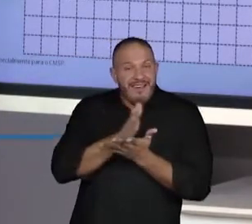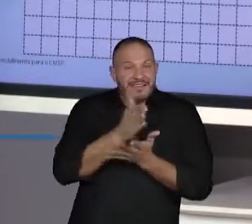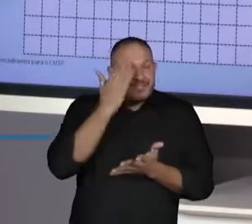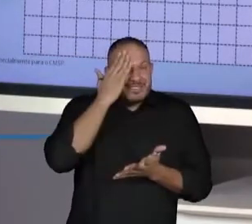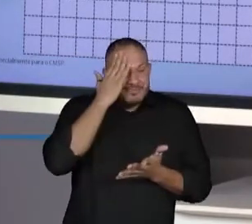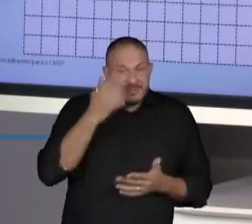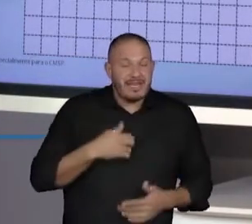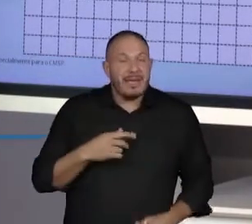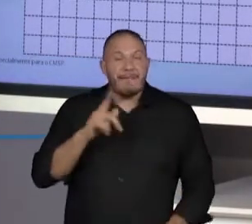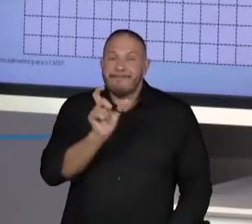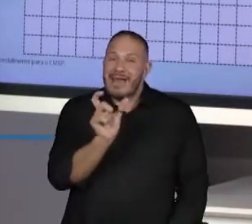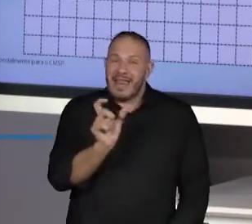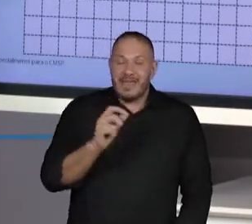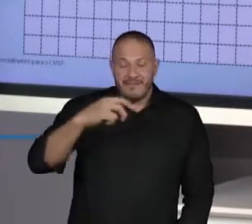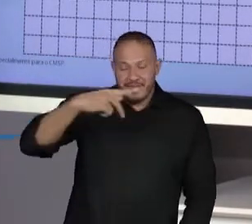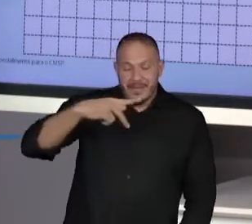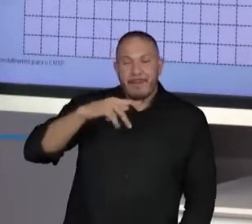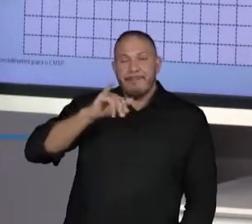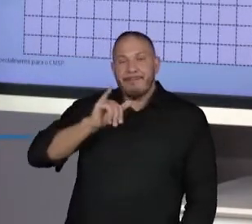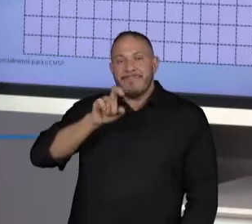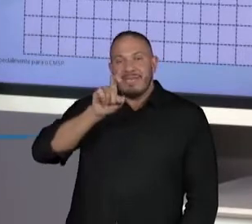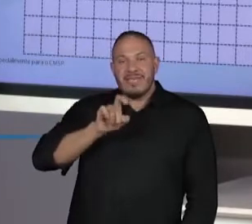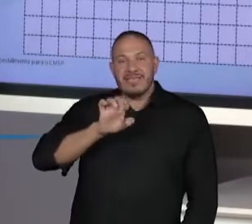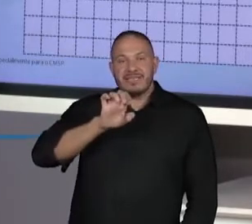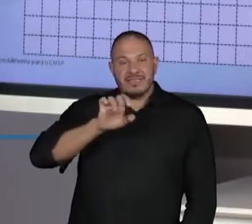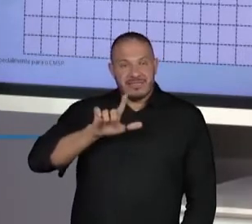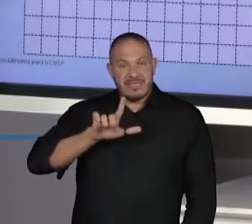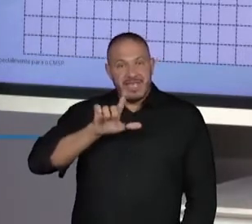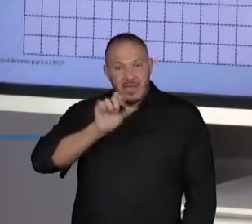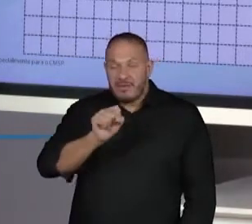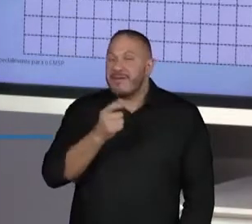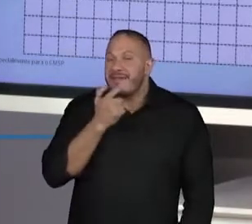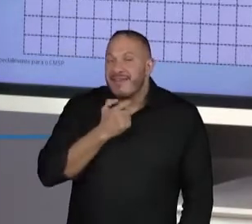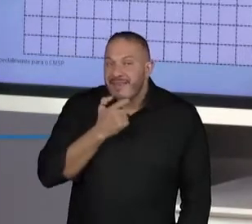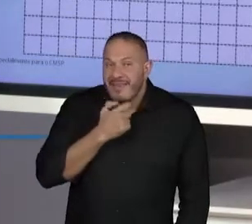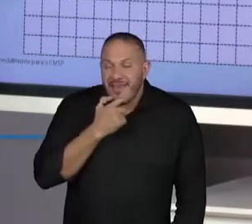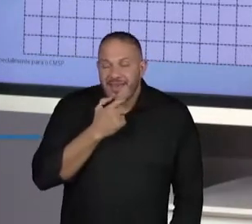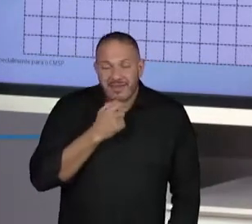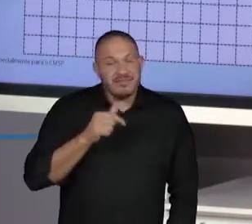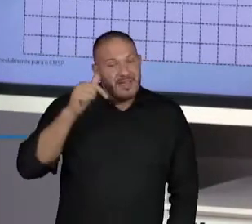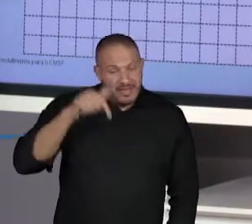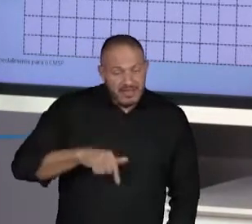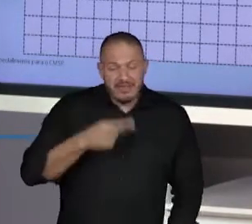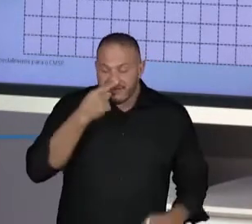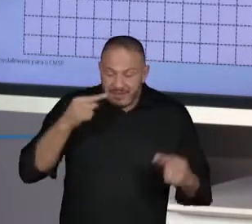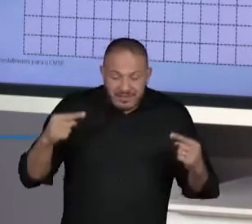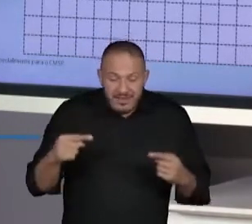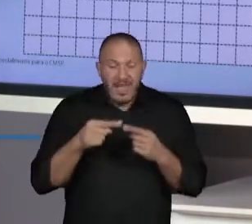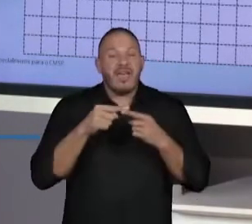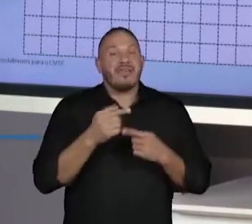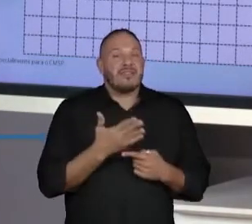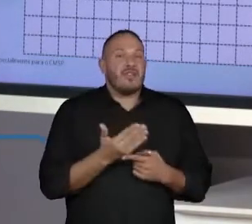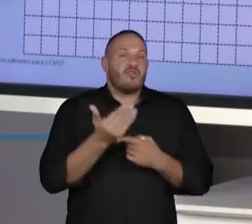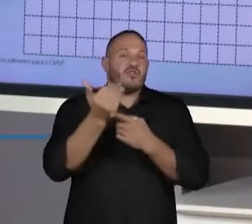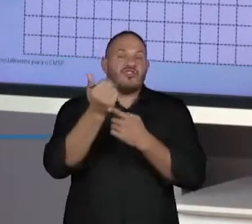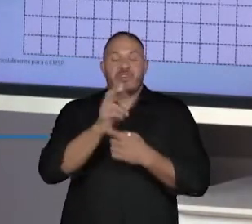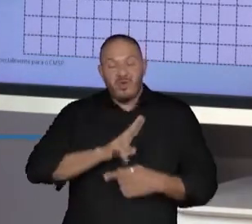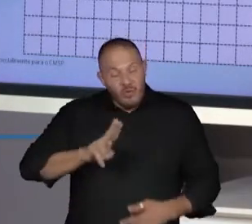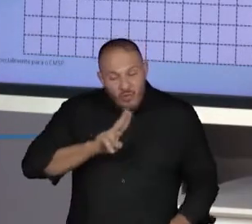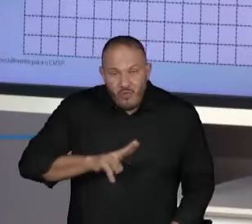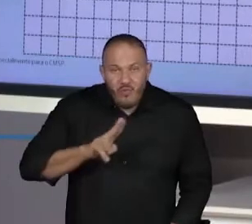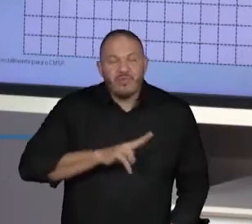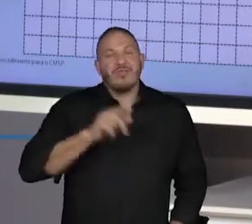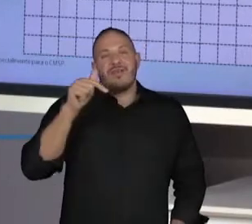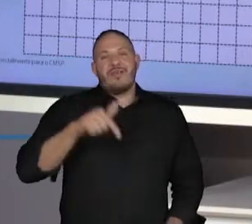palavra pixel está em inglês, né? E ela está em tecnologia. E a gente usa aqui na aula de